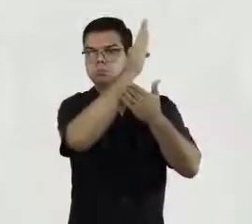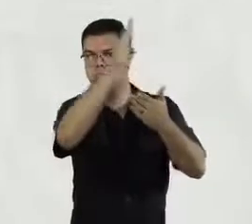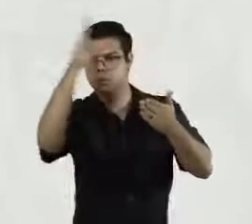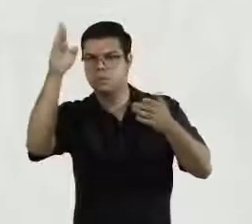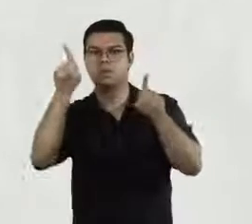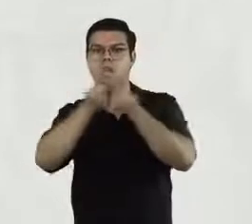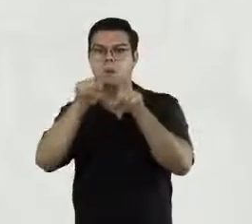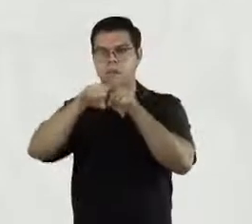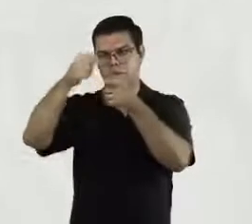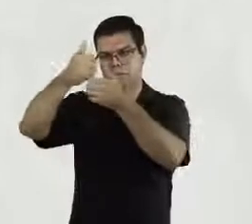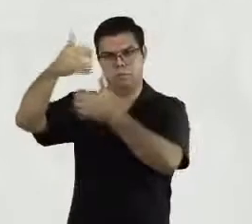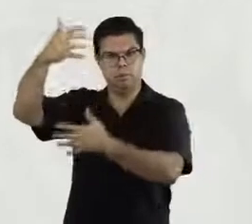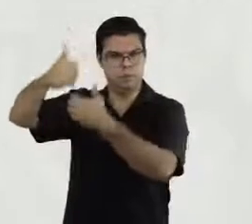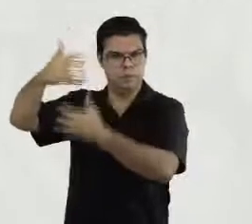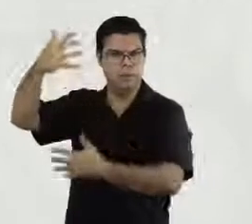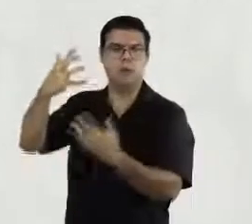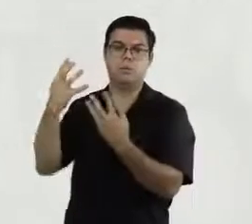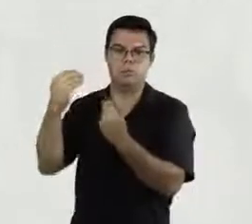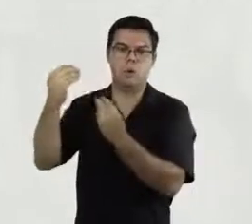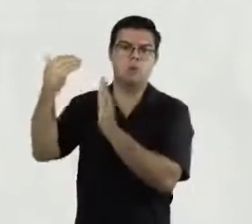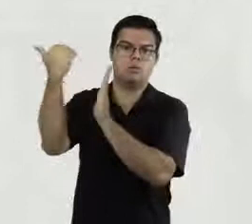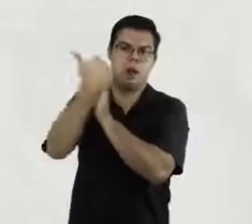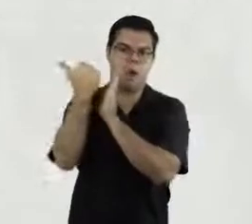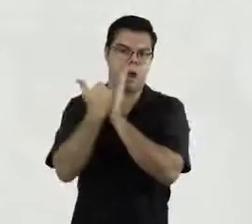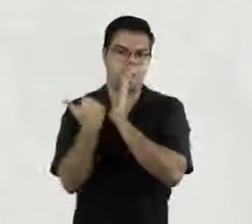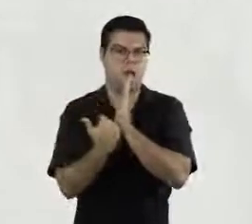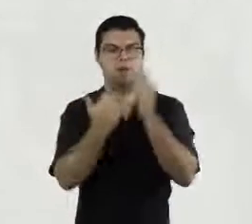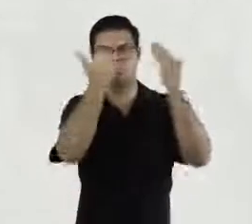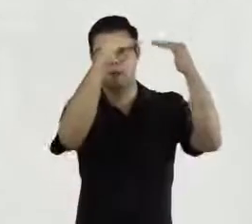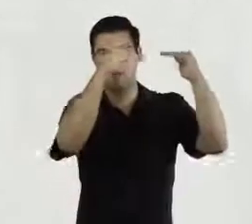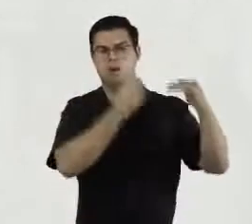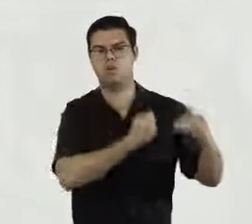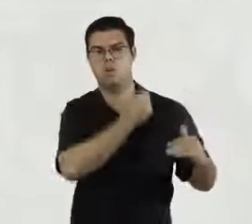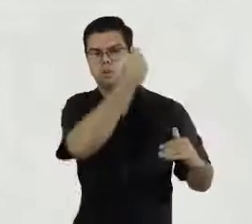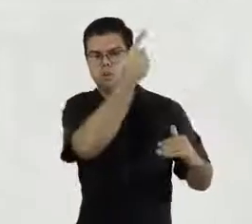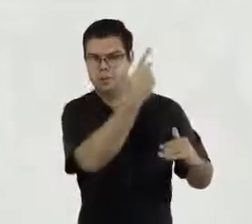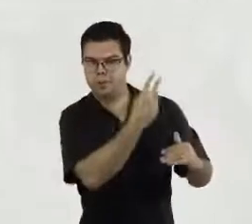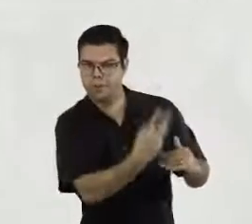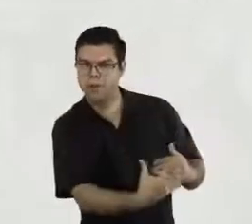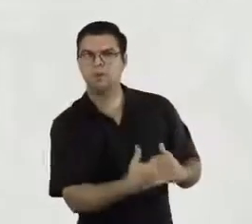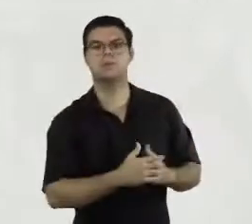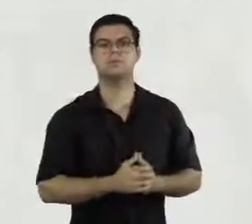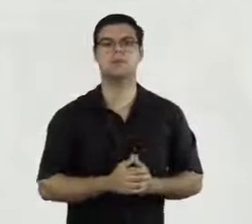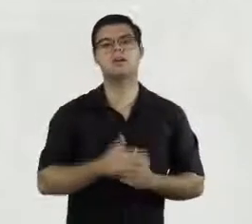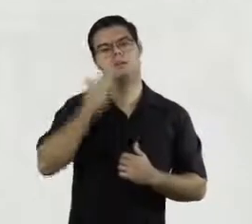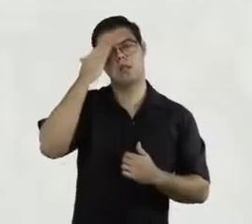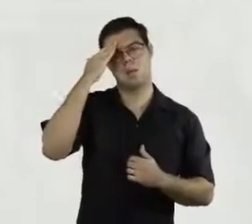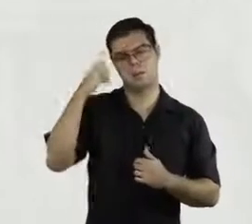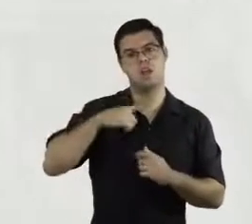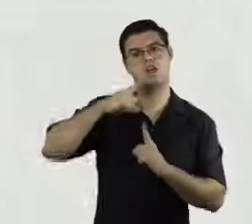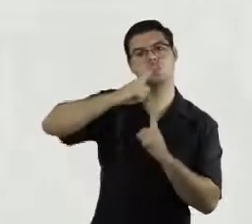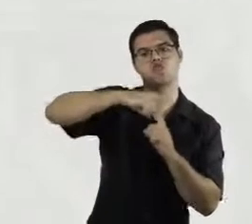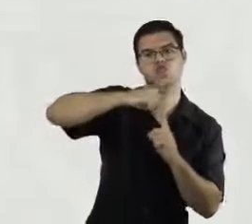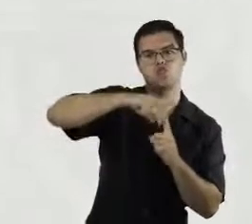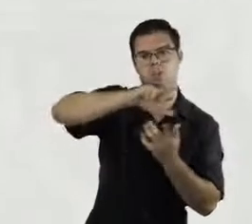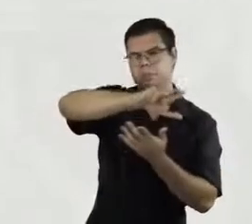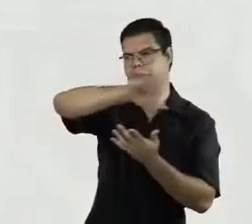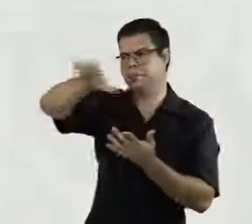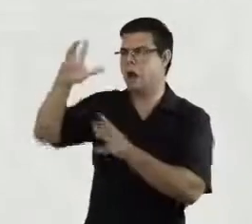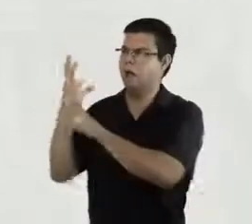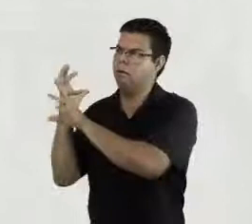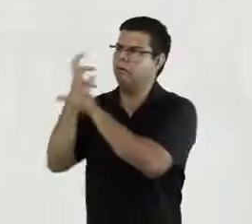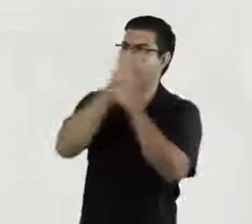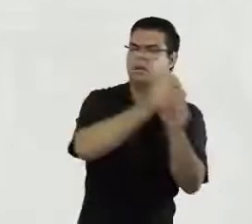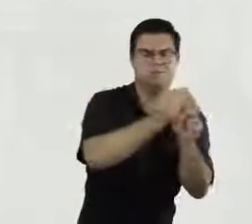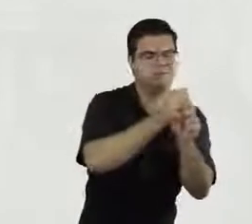várias edições. Hoje, o agregado de todos os tipos de bibliografia existentes é incontável e cobre